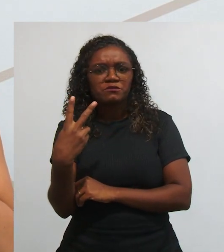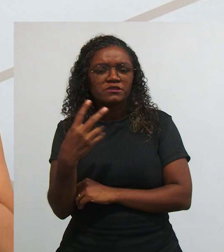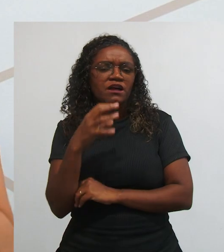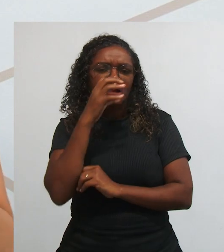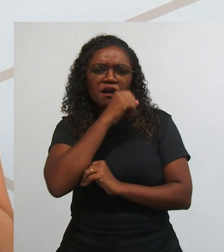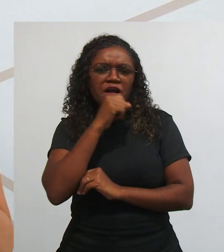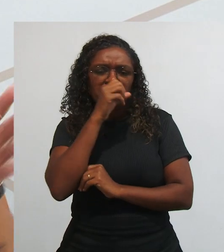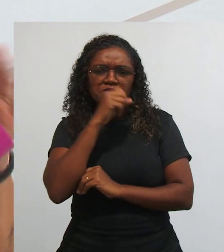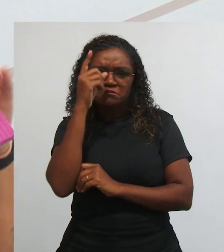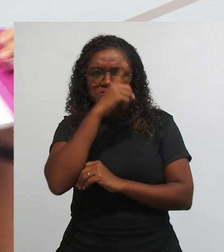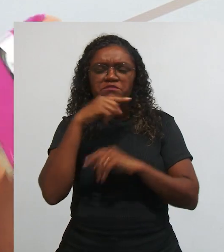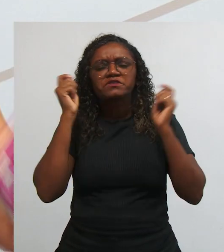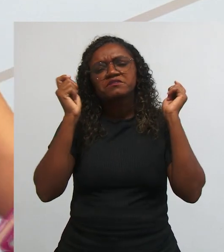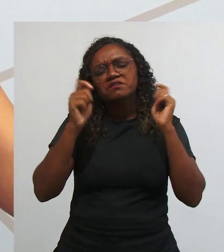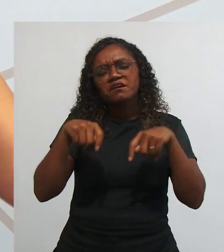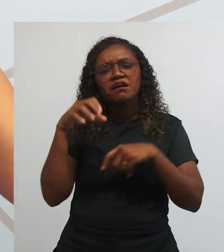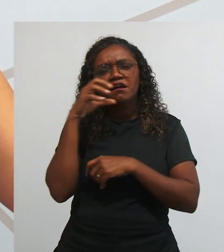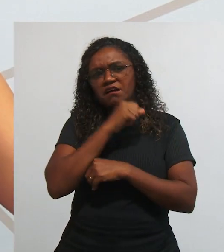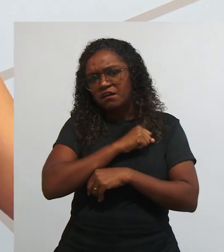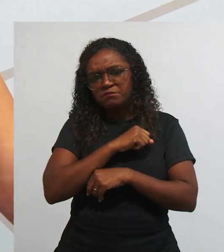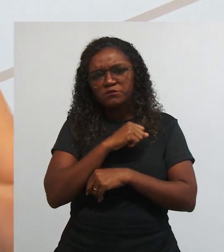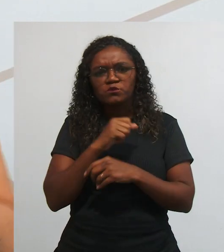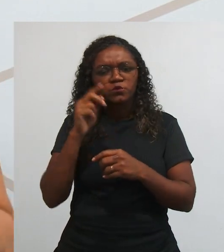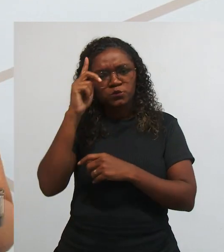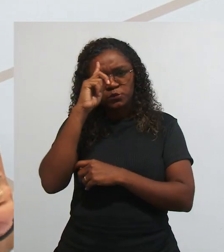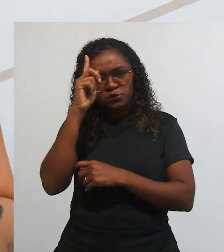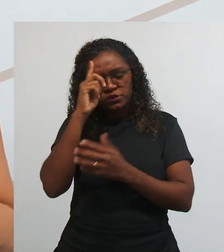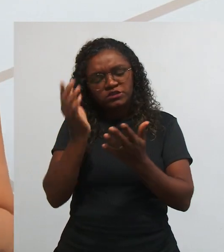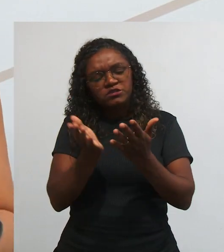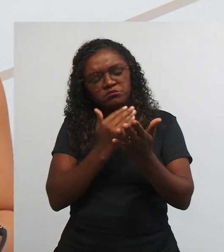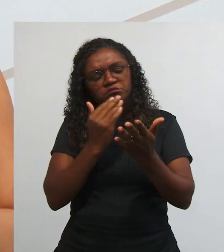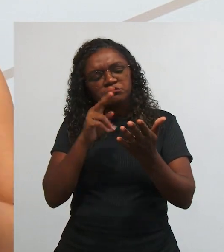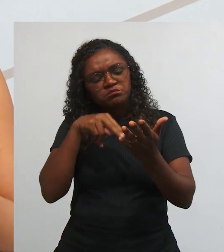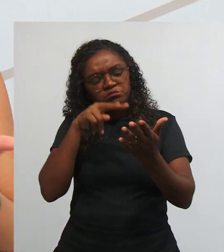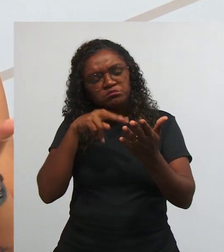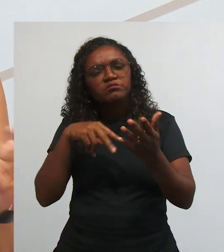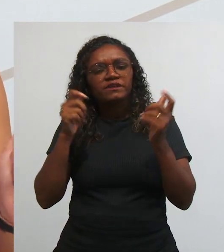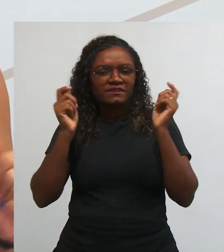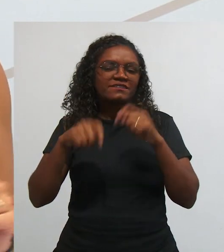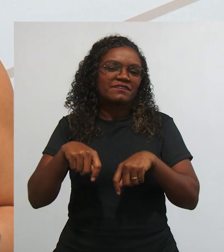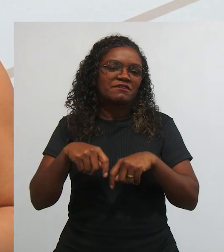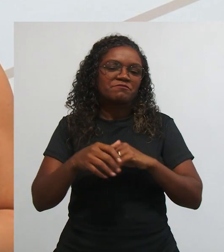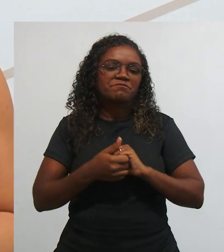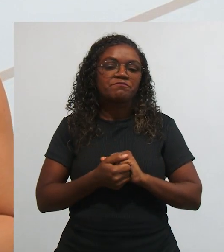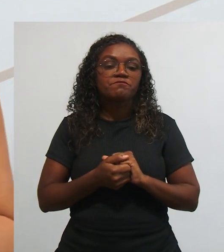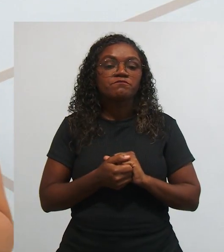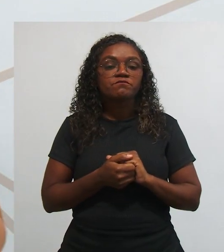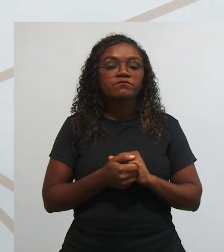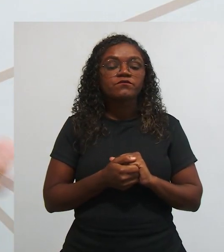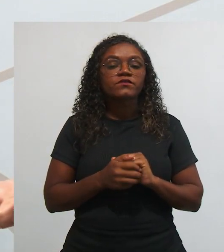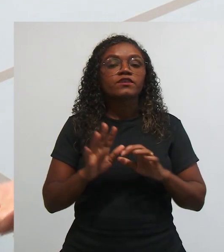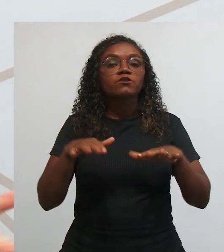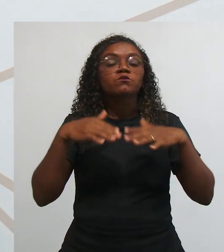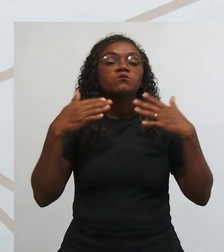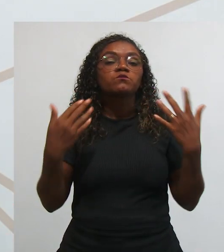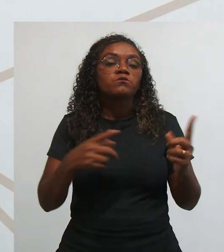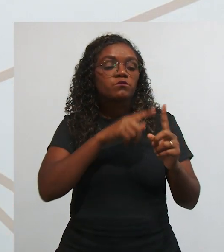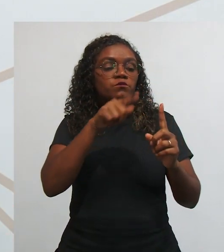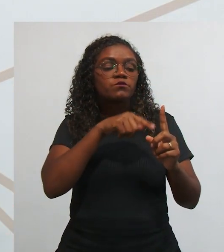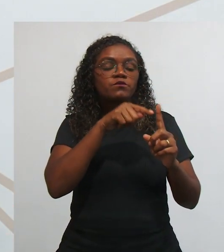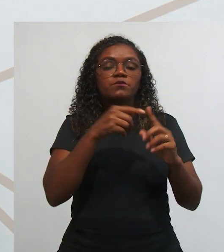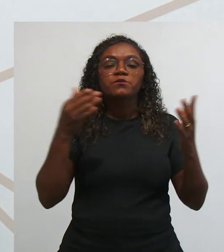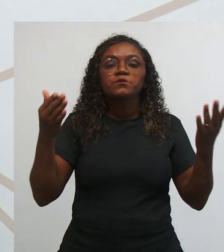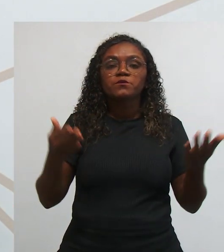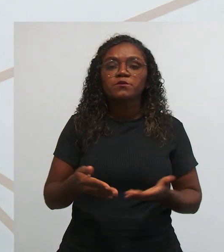semana. Coloca assim no banheiro, você lê todo dia uma página, se consegue, só seguir reto toda a vida. O objetivo do